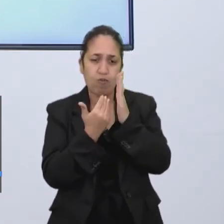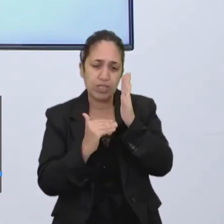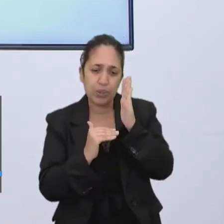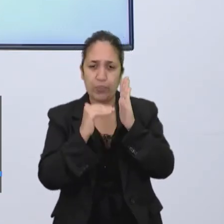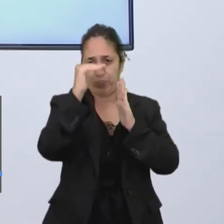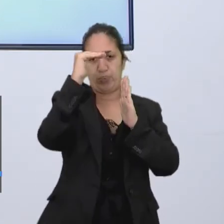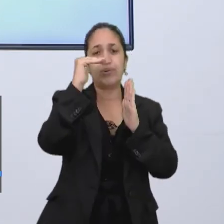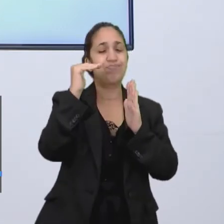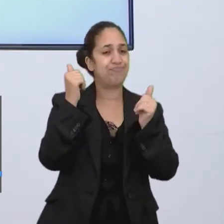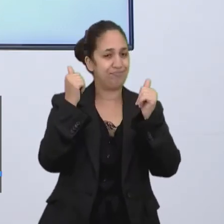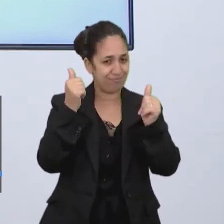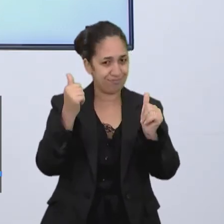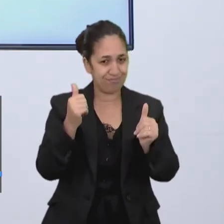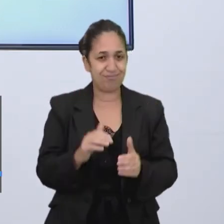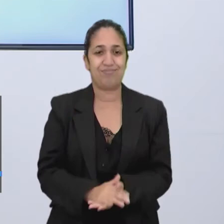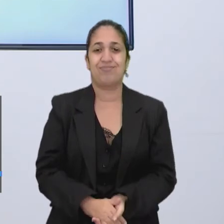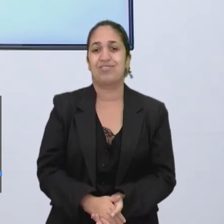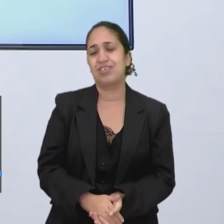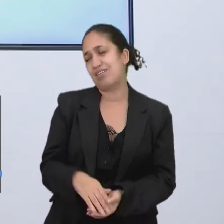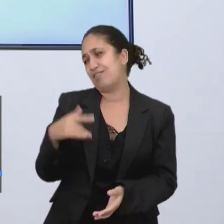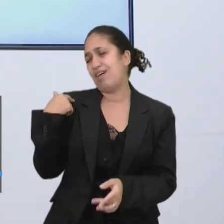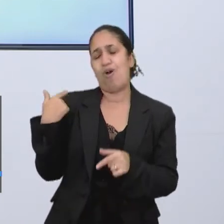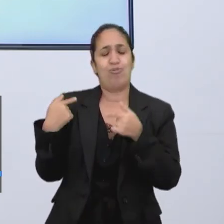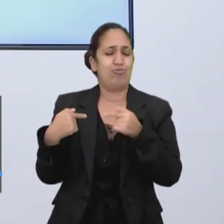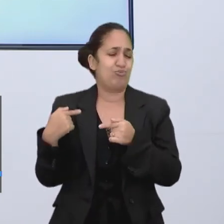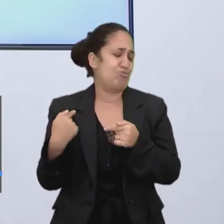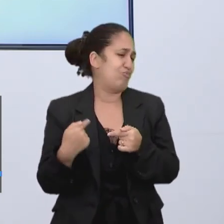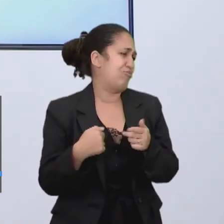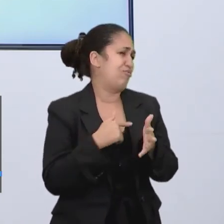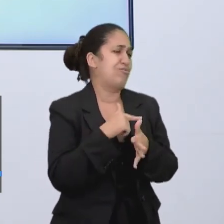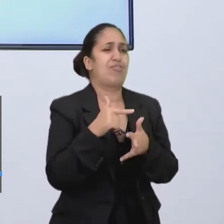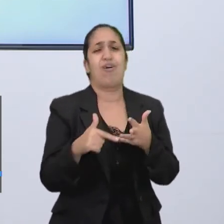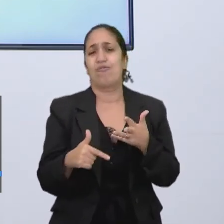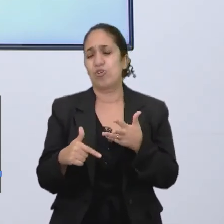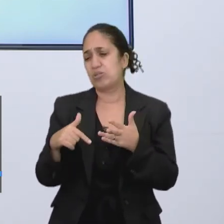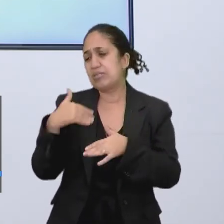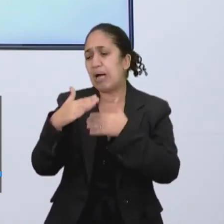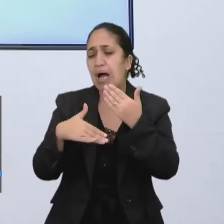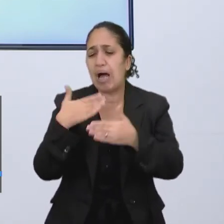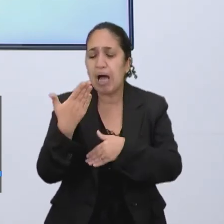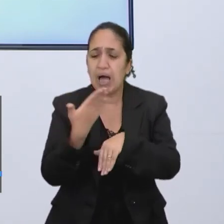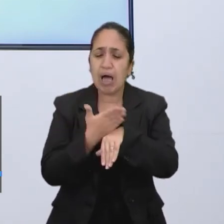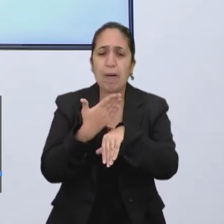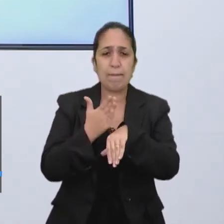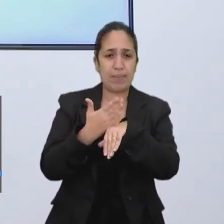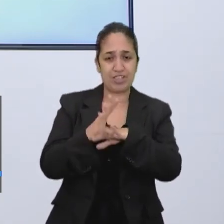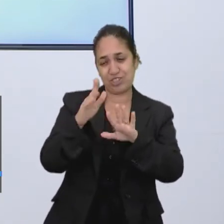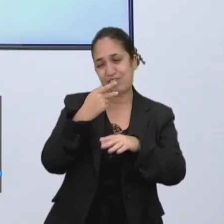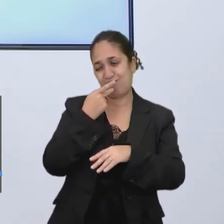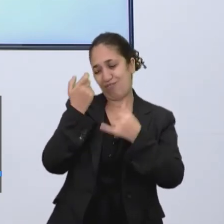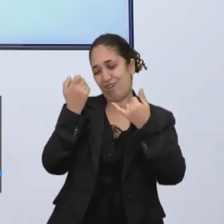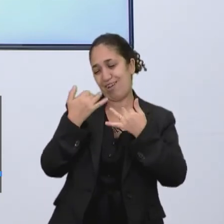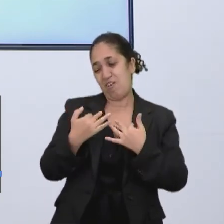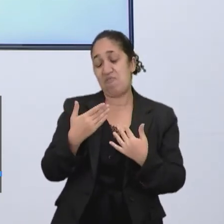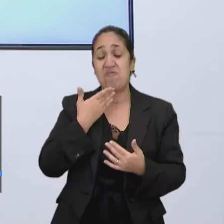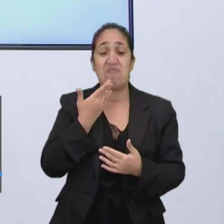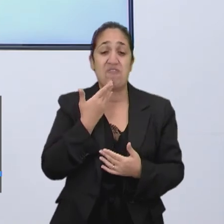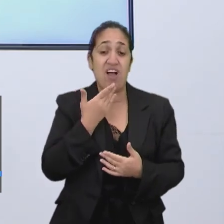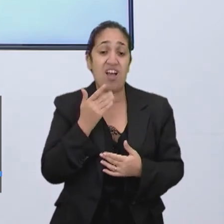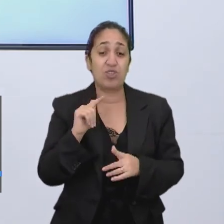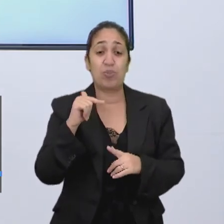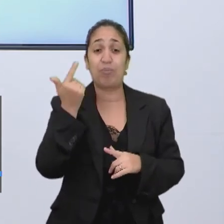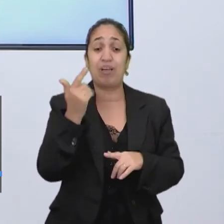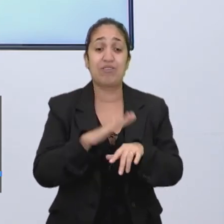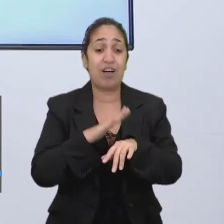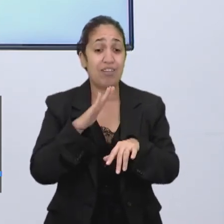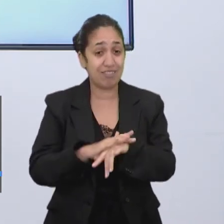Tudo bem? Então, veja, são discussões, são questões assim que a gente, na prática, falar é muito fácil, mas na realidade, se a gente